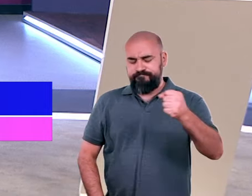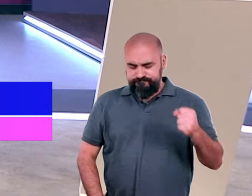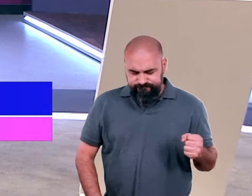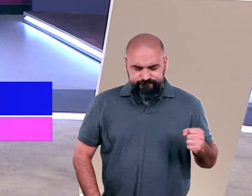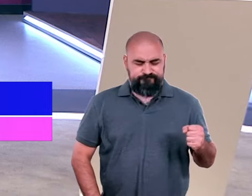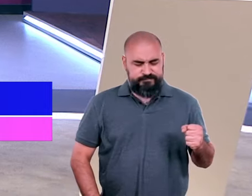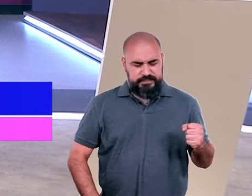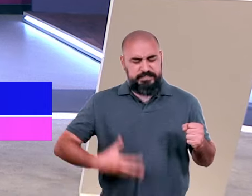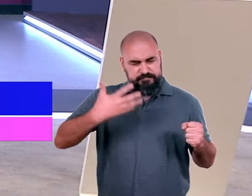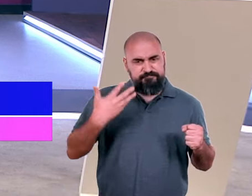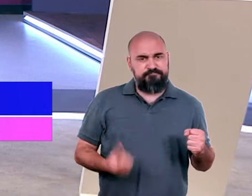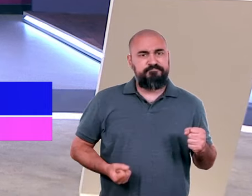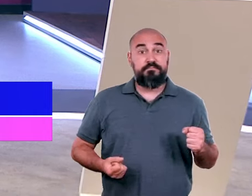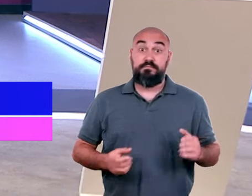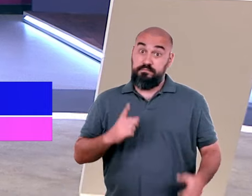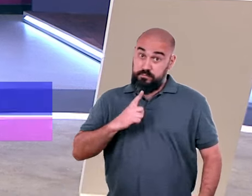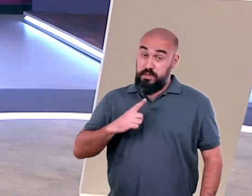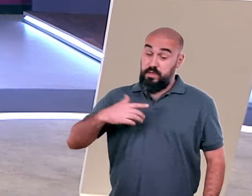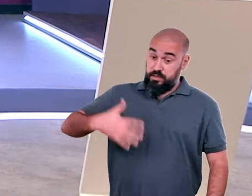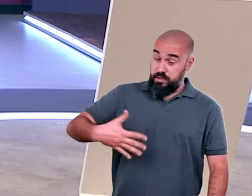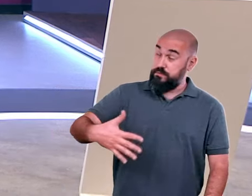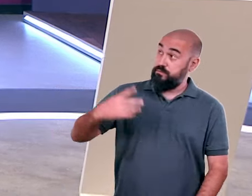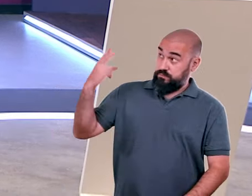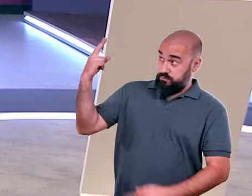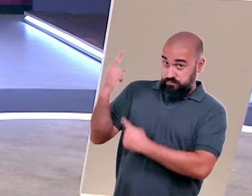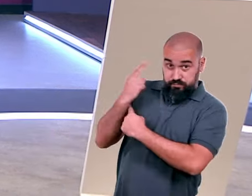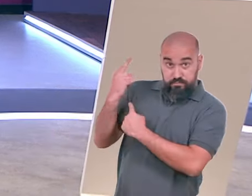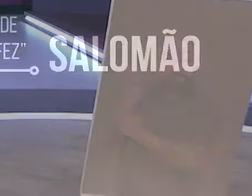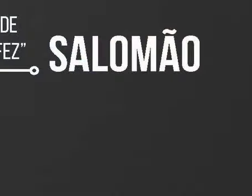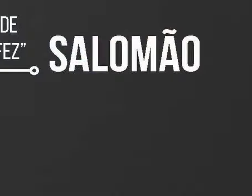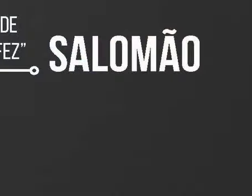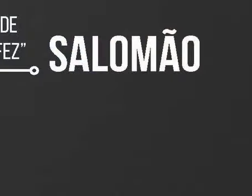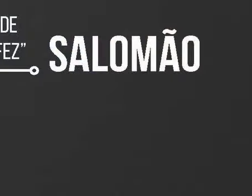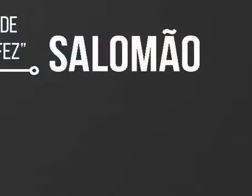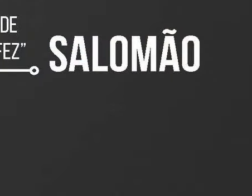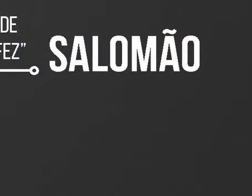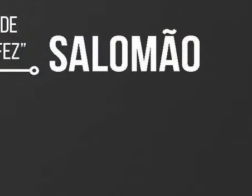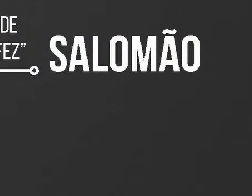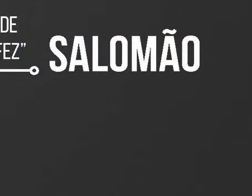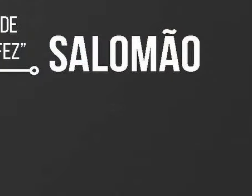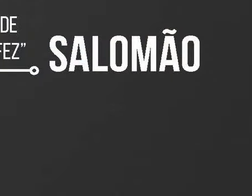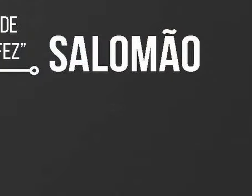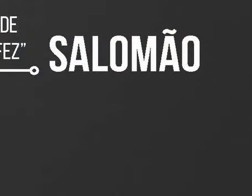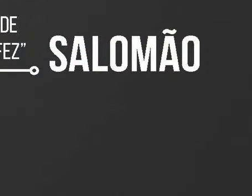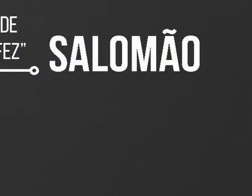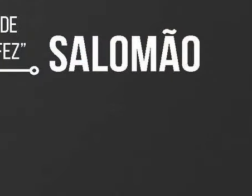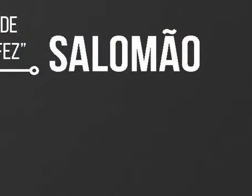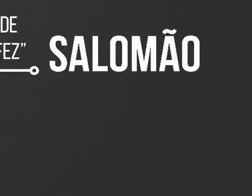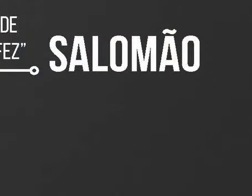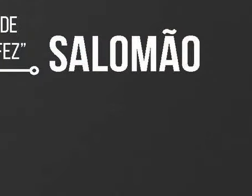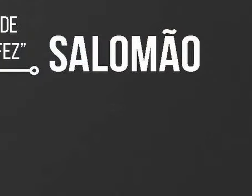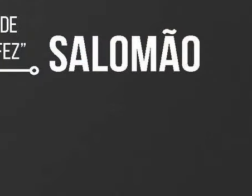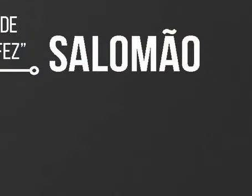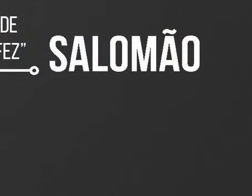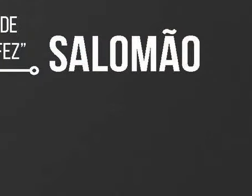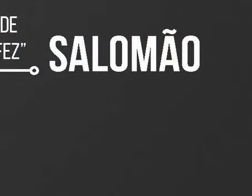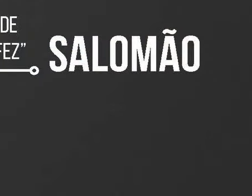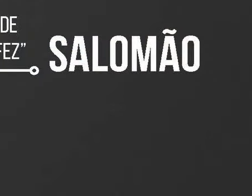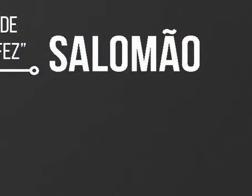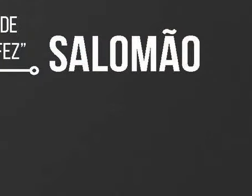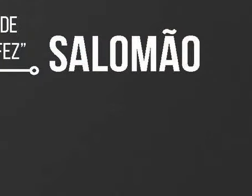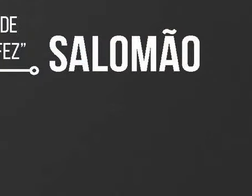Deus ajuda e proteção, e no seu testemunho pessoal ele diz, nenhuma palavra que Deus prometeu